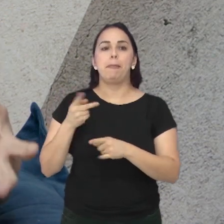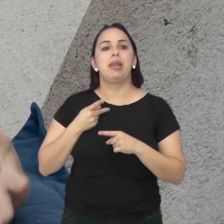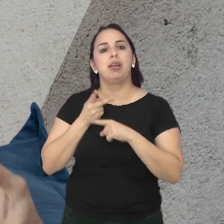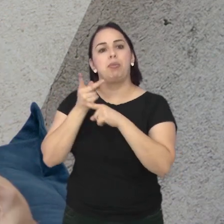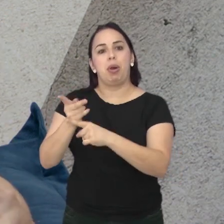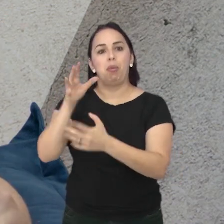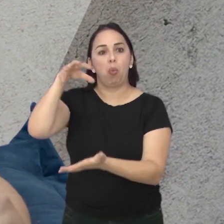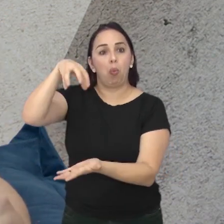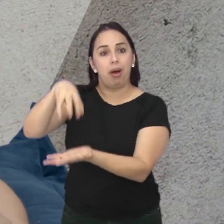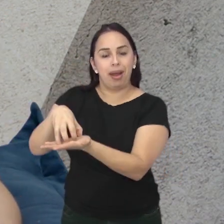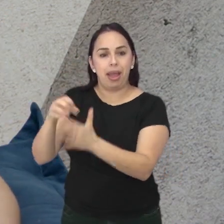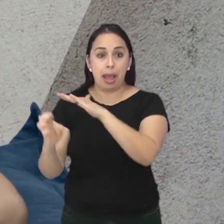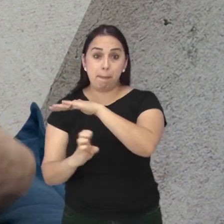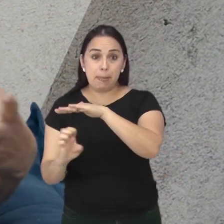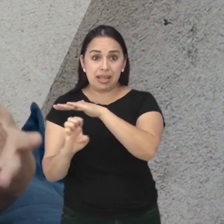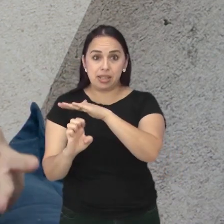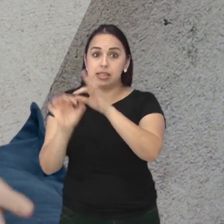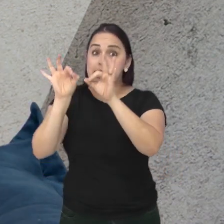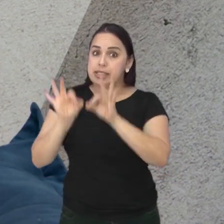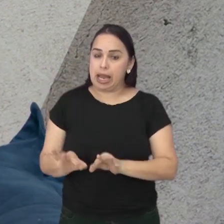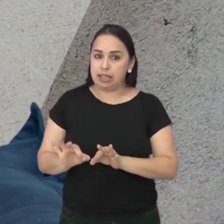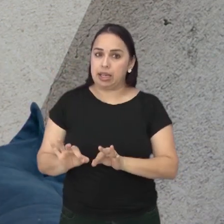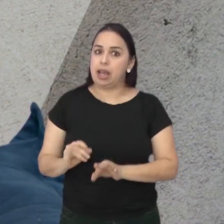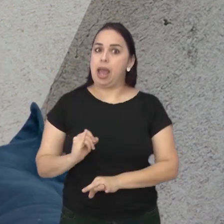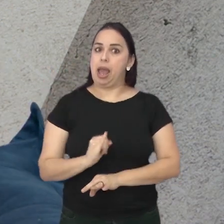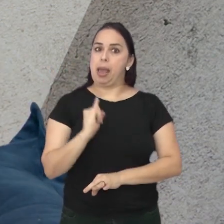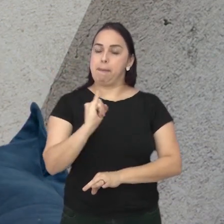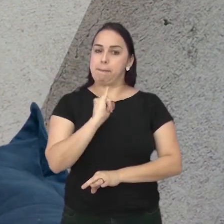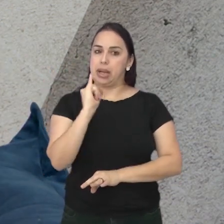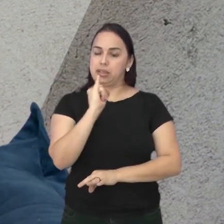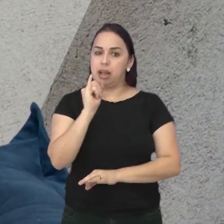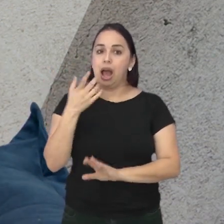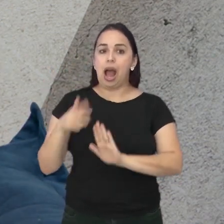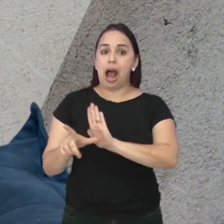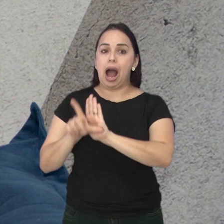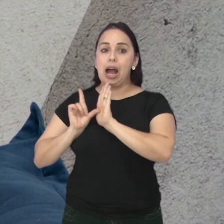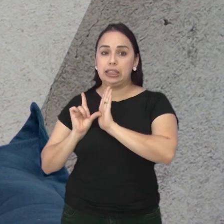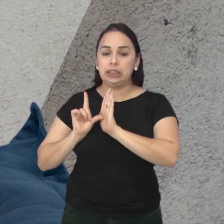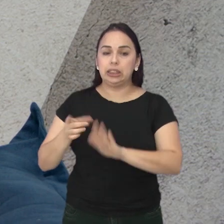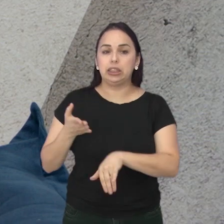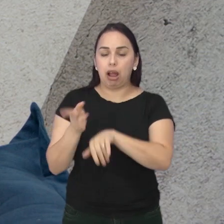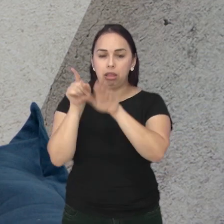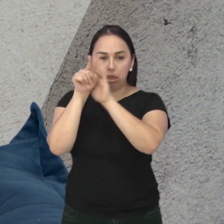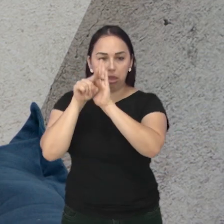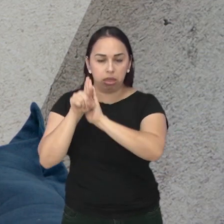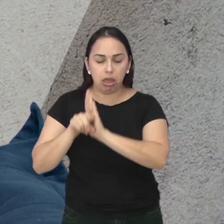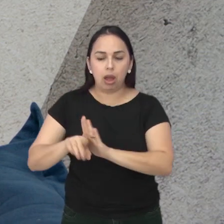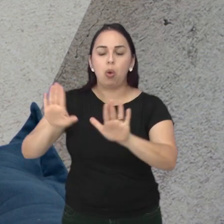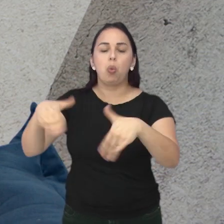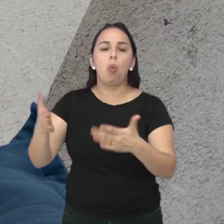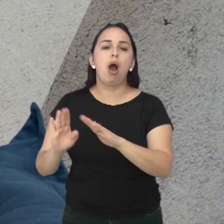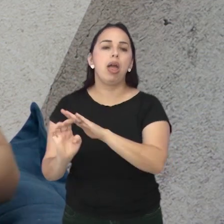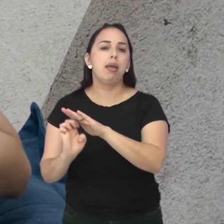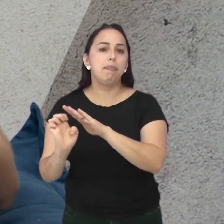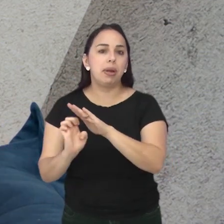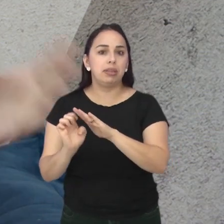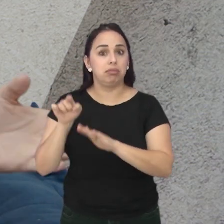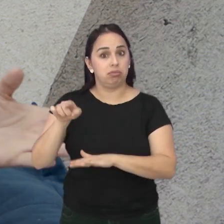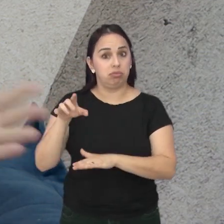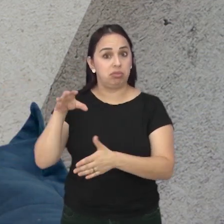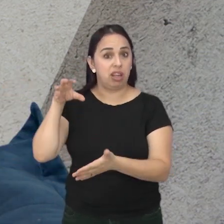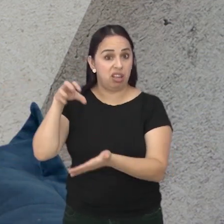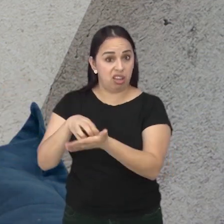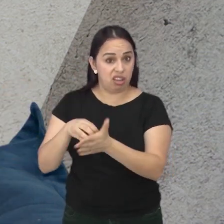procurar uma agência idônea, isso é muito importante, que você faça uma pesquisa antes de ingressar em qualquer agência, porque nós temos